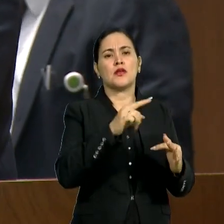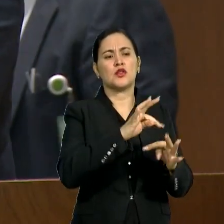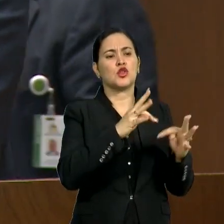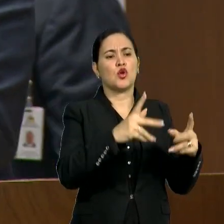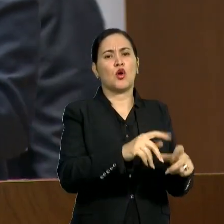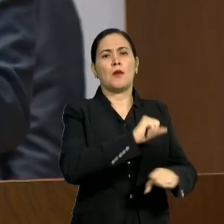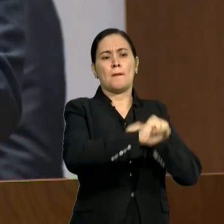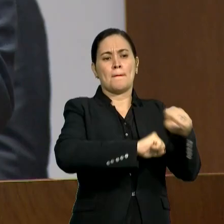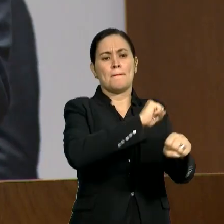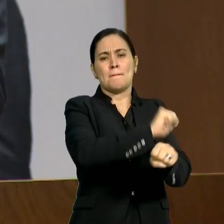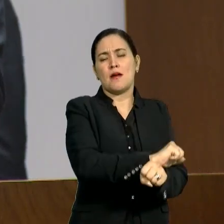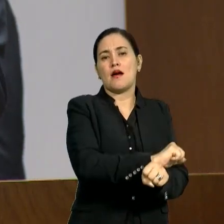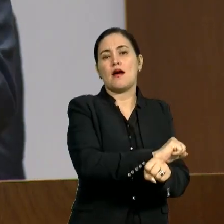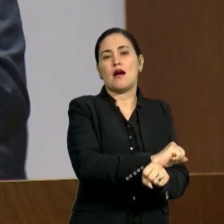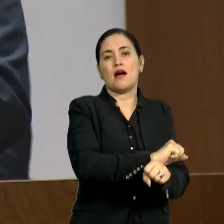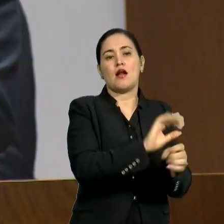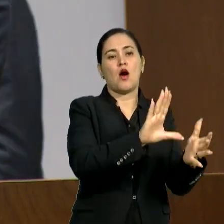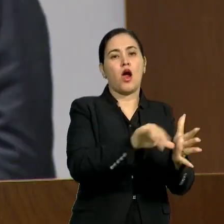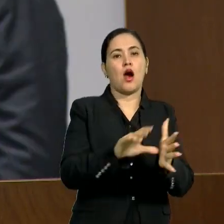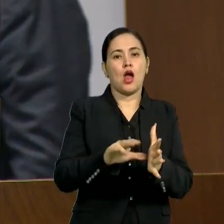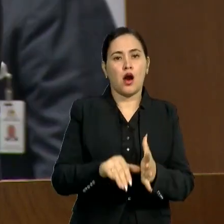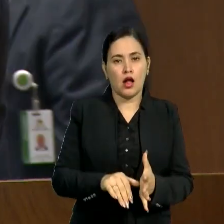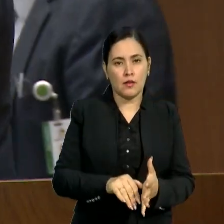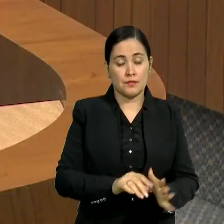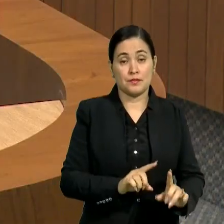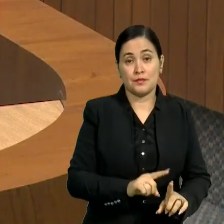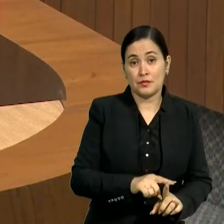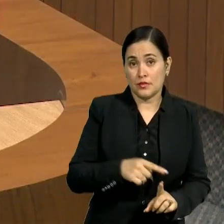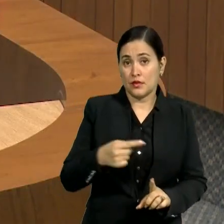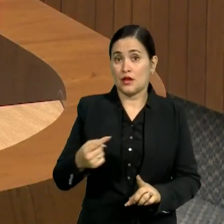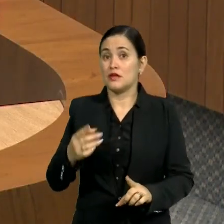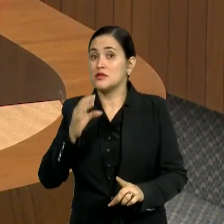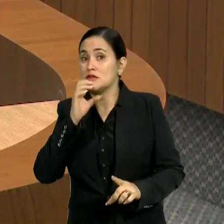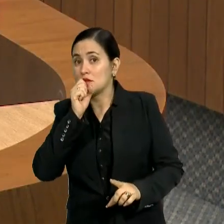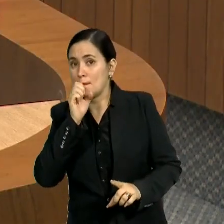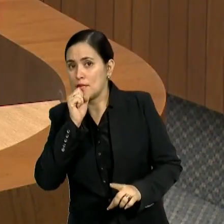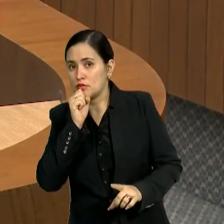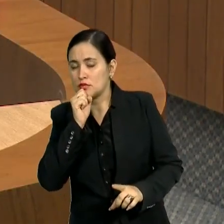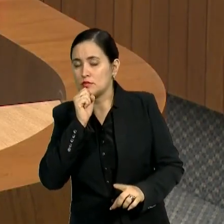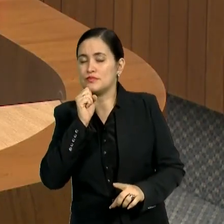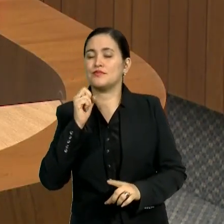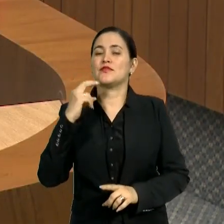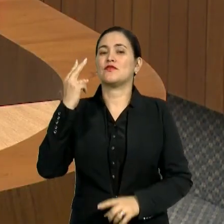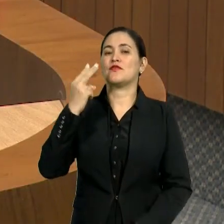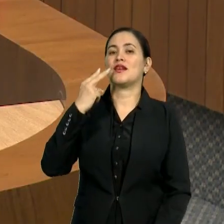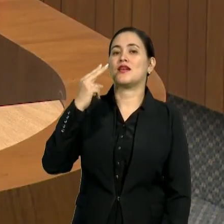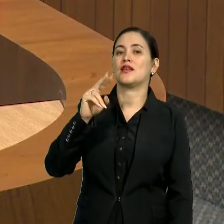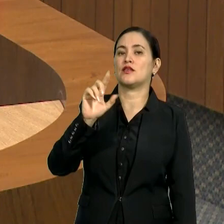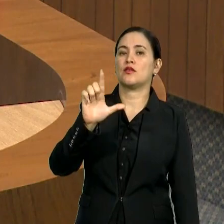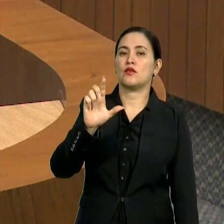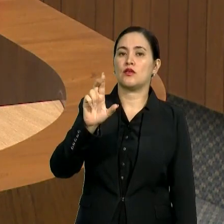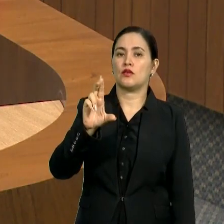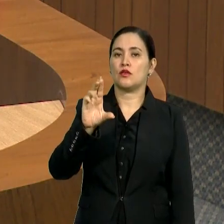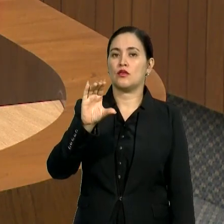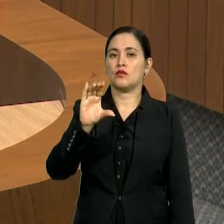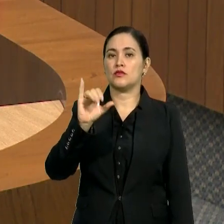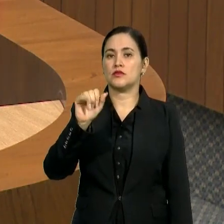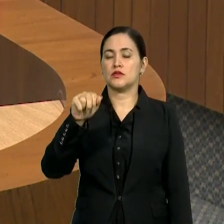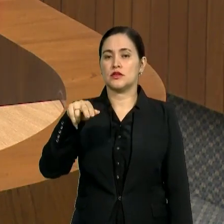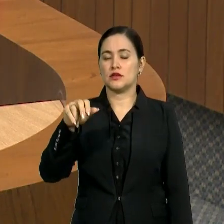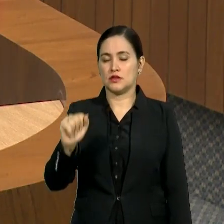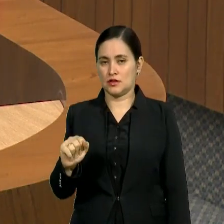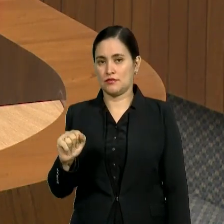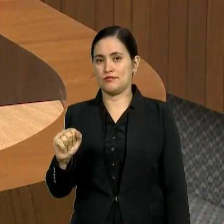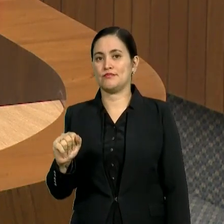sábado, entraram na casa da vereadora Luciana. Amarraram ela, o esposo, a pessoa que estava